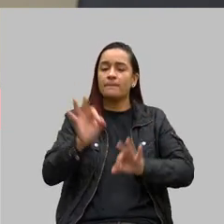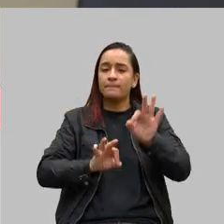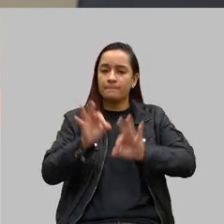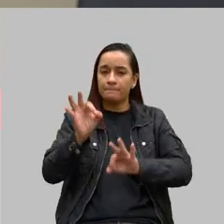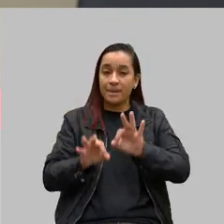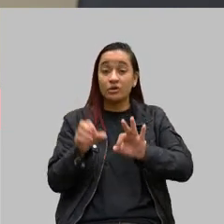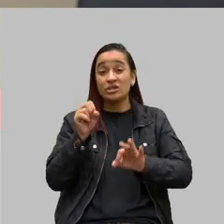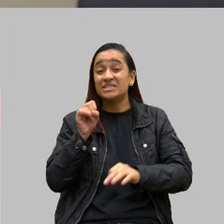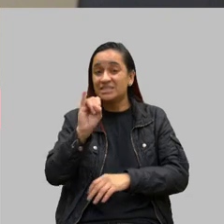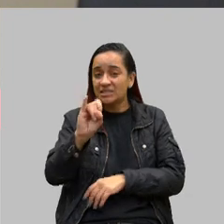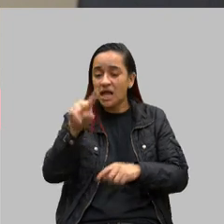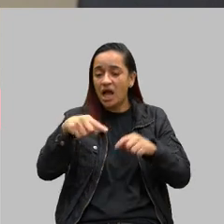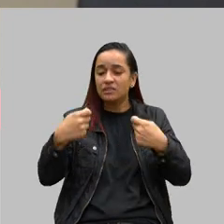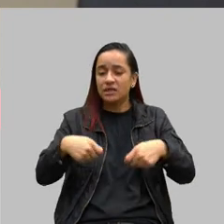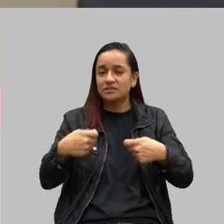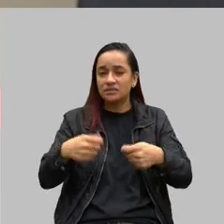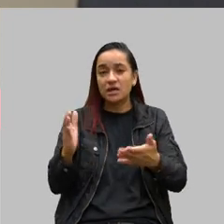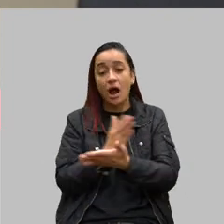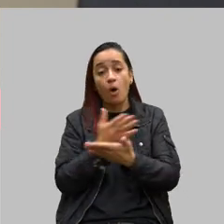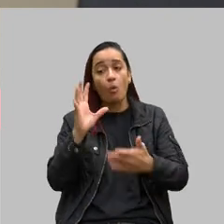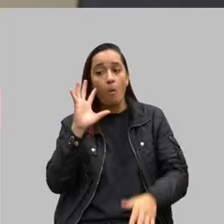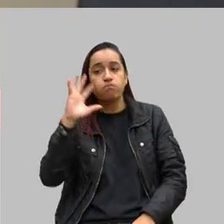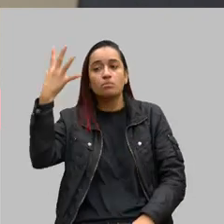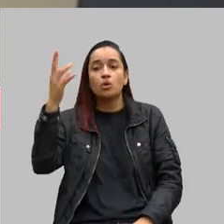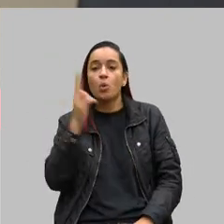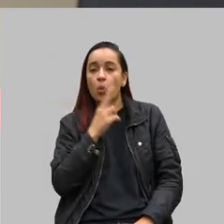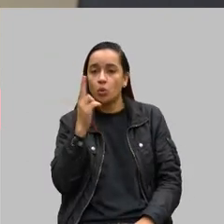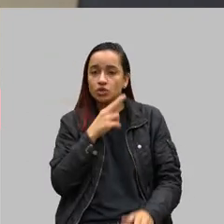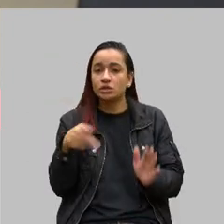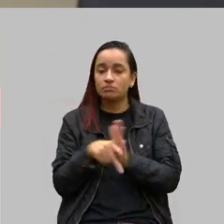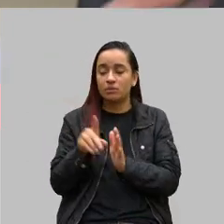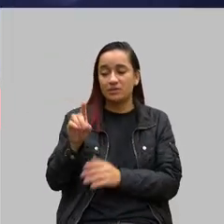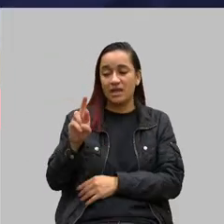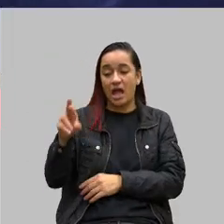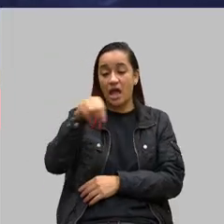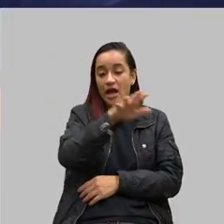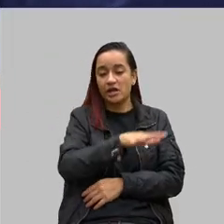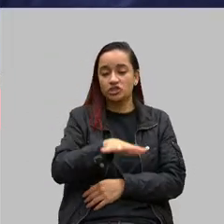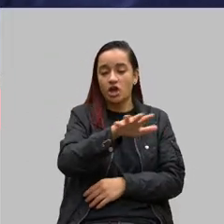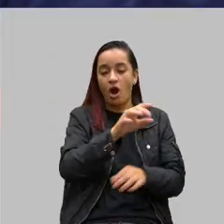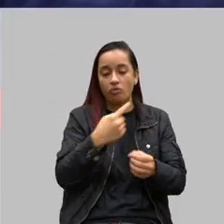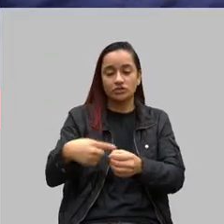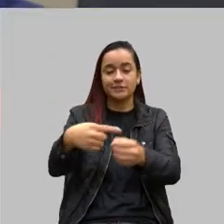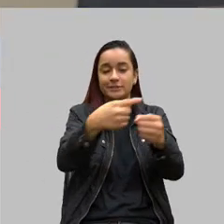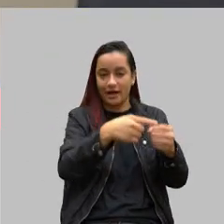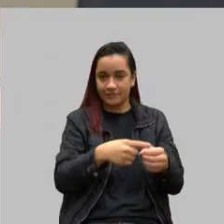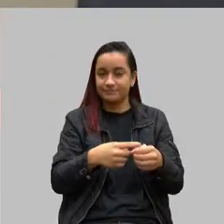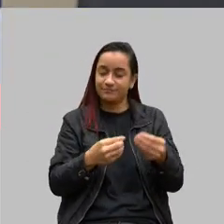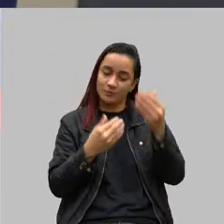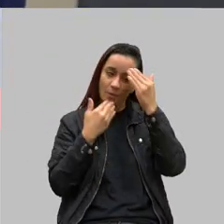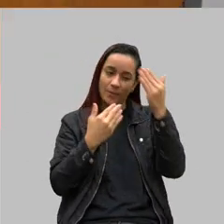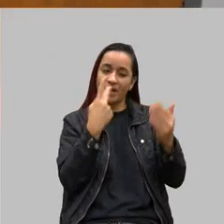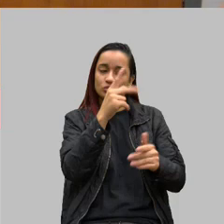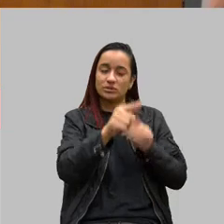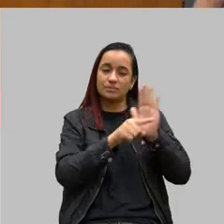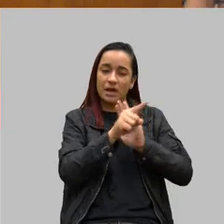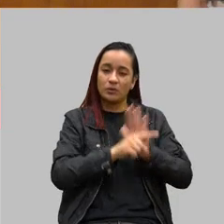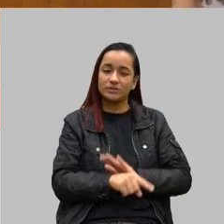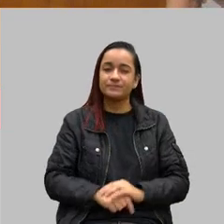ação né mais urgente do Dr nessas regionais eu acho que é isso Deputado Obrigado pelas perguntas